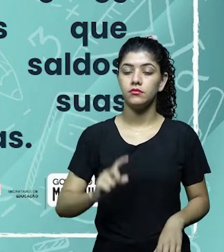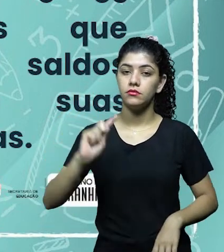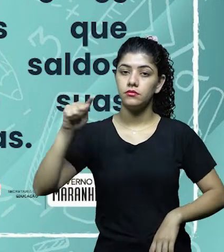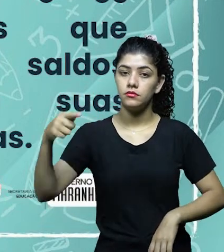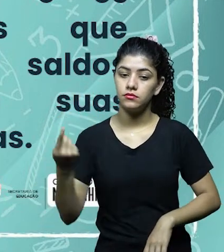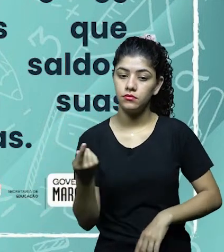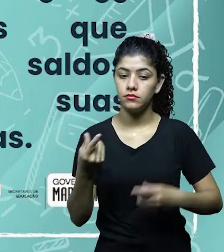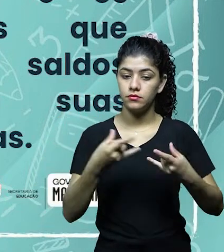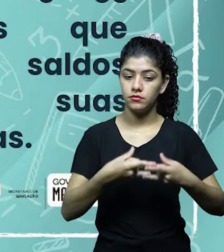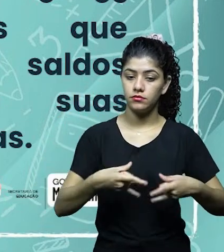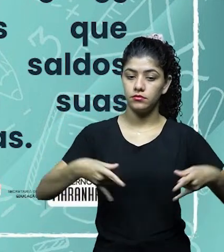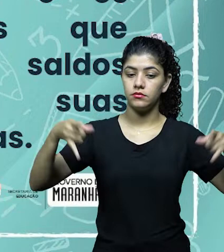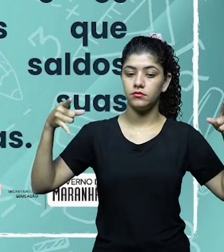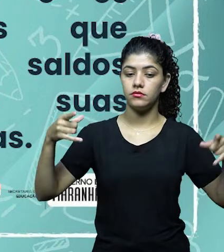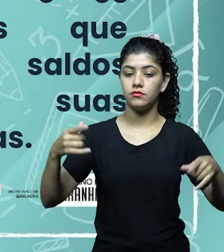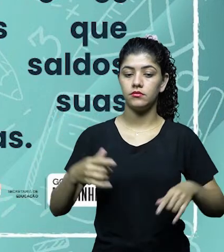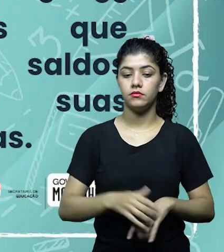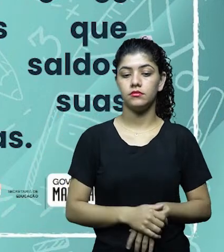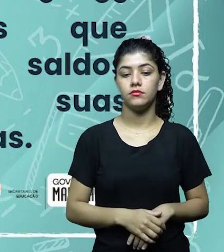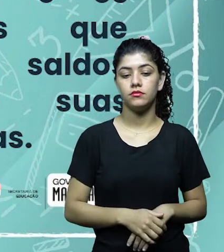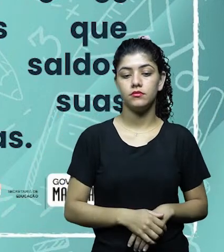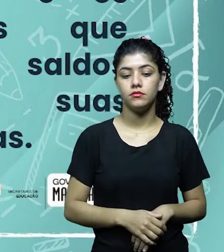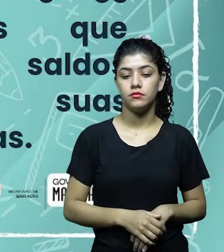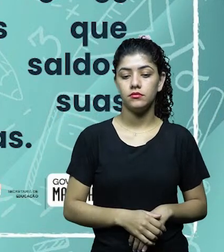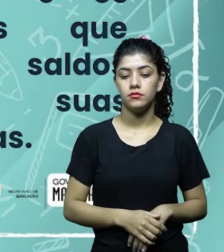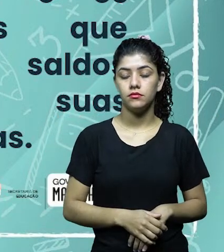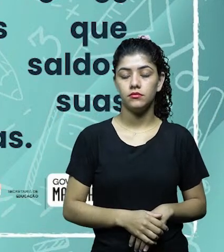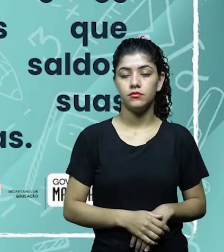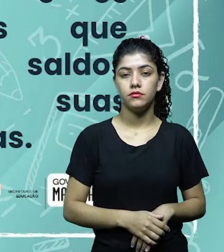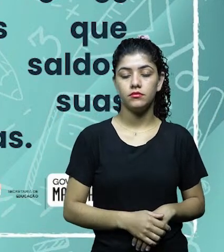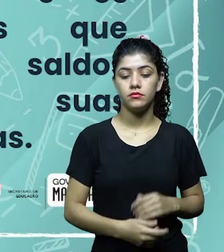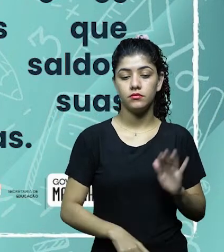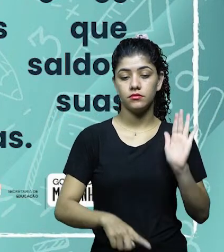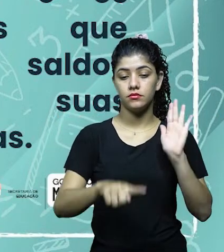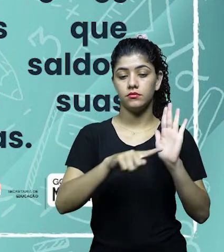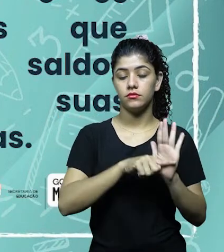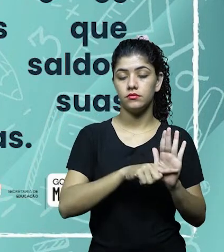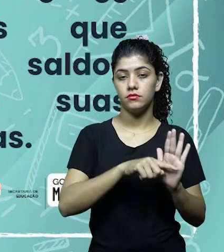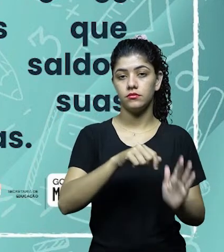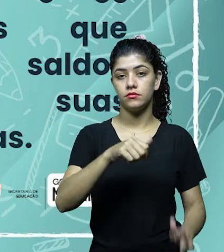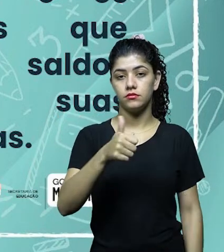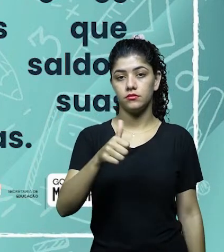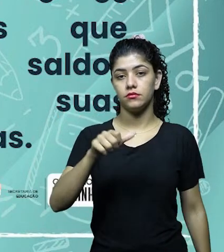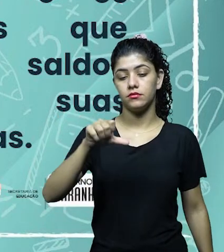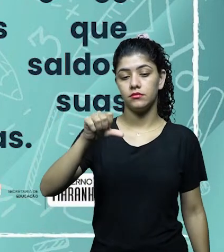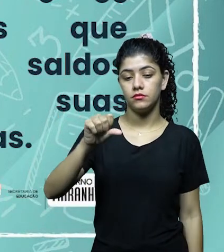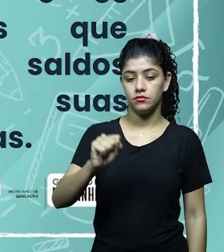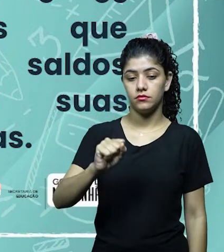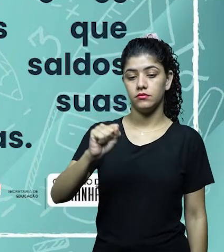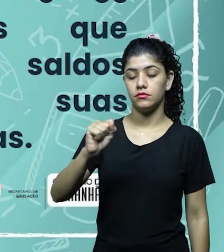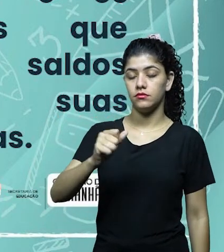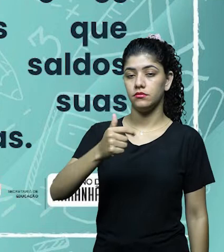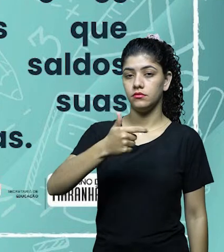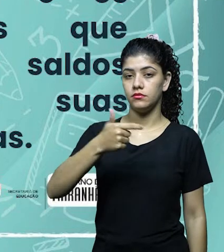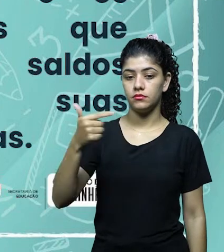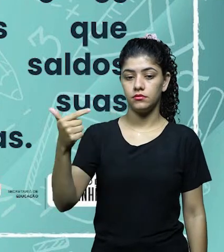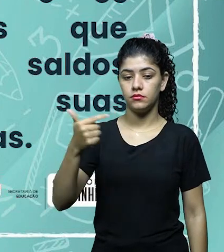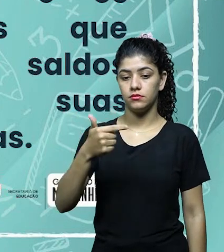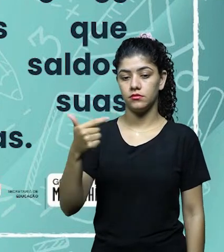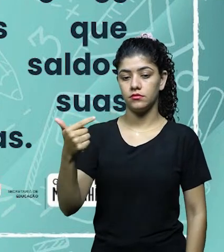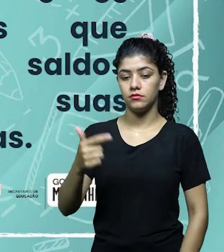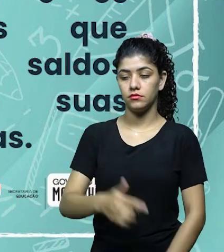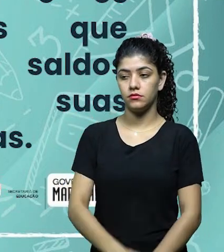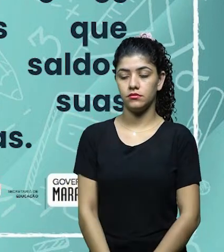424,11. Depois ele teve um cheque compensado. Ele deu um cheque para alguém, alguém foi lá no banco e sacou o cheque. Esse cheque foi descontado da sua conta,